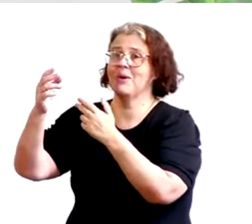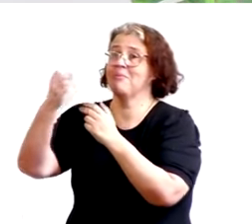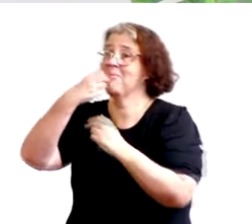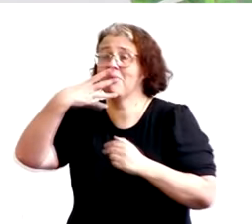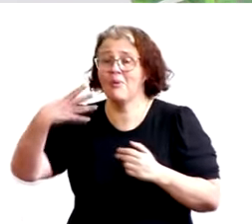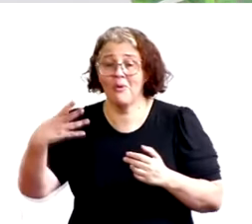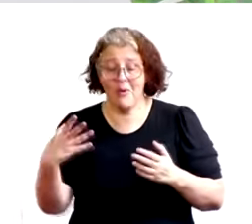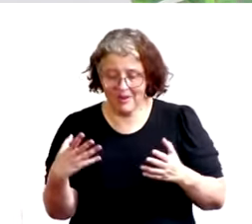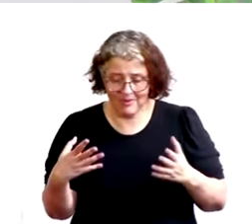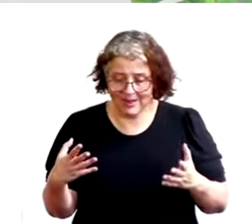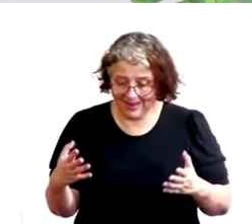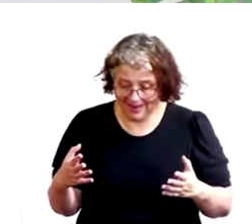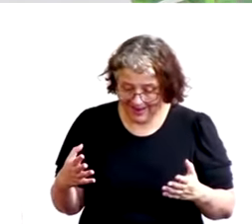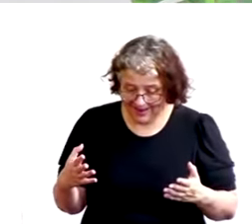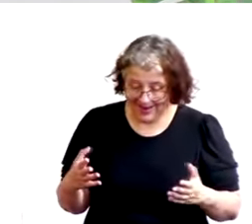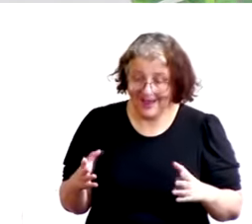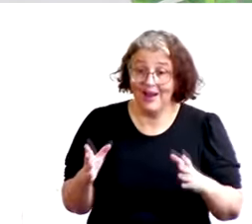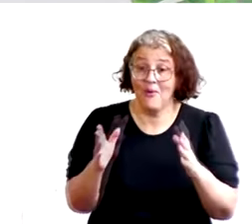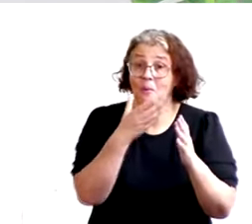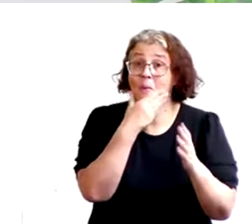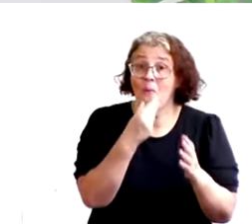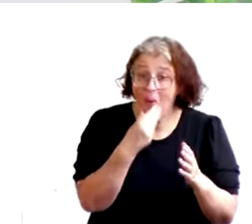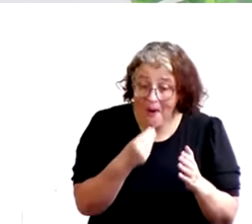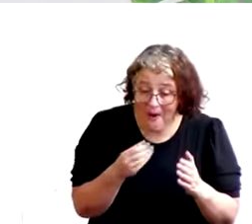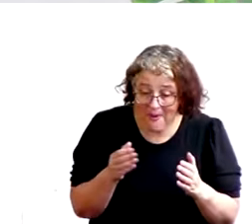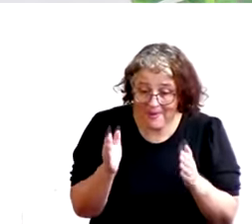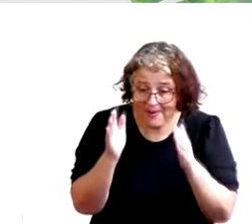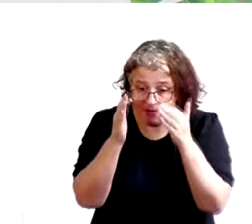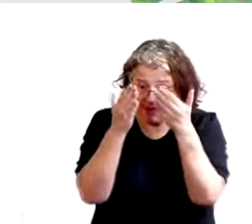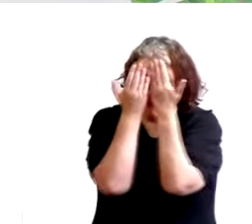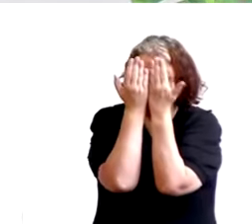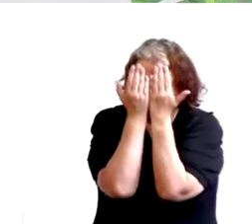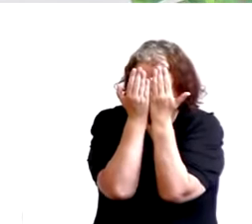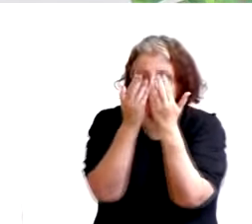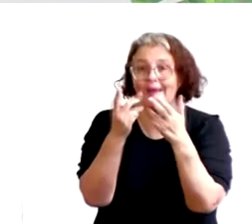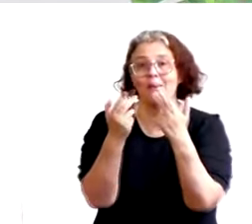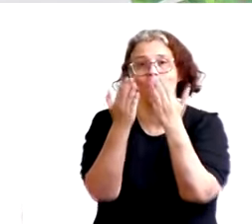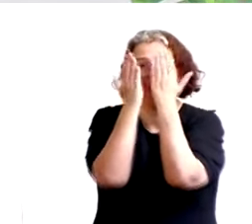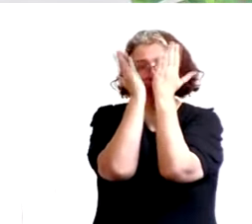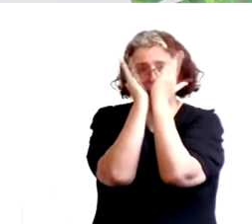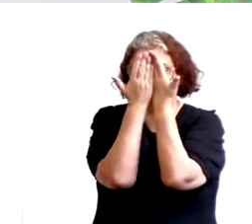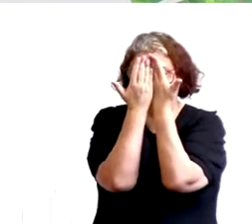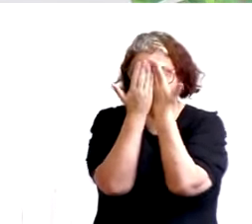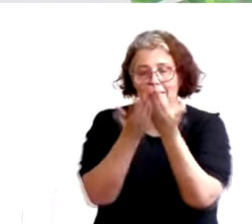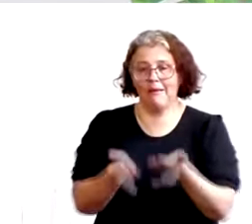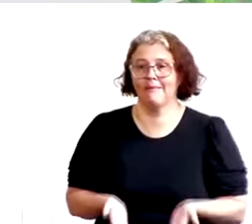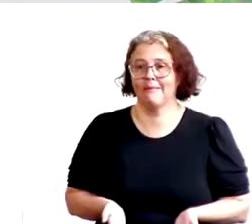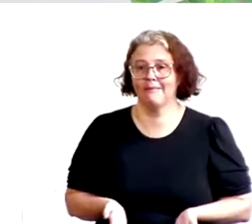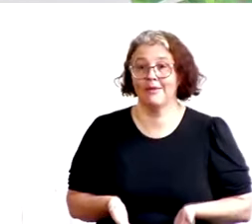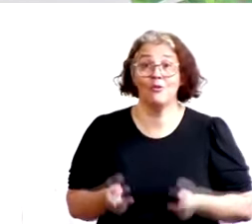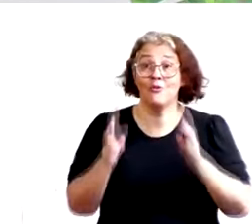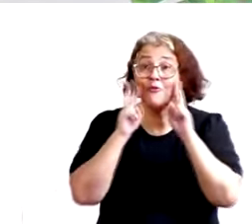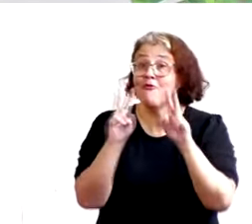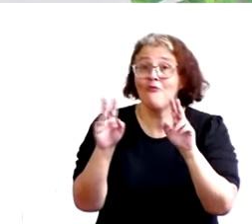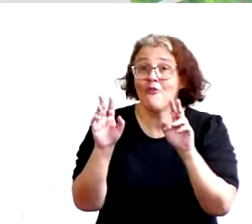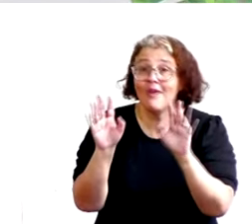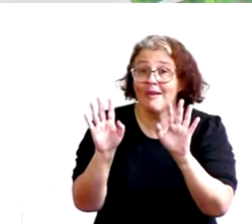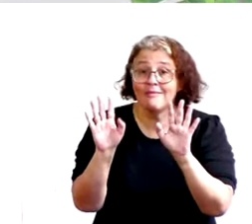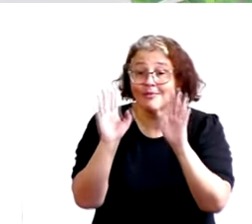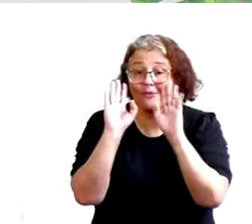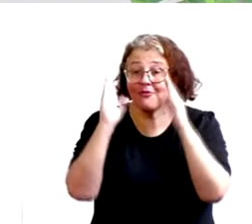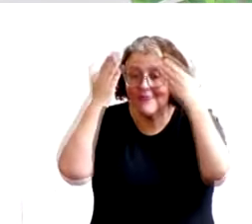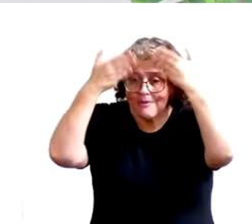a limitação humana em Sua percepção de realidade obviamente ele fala